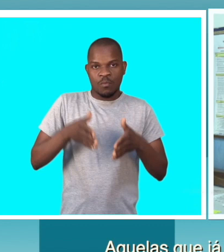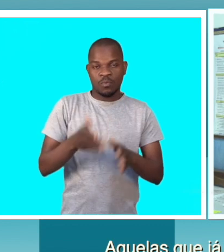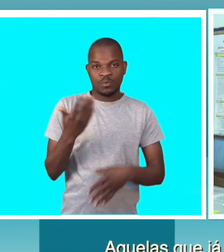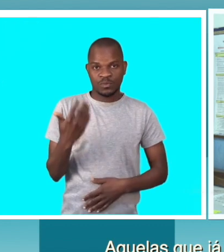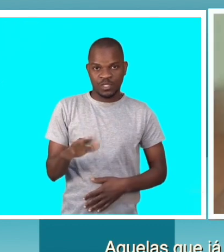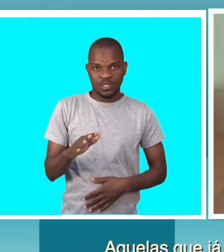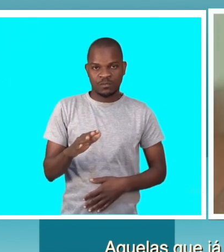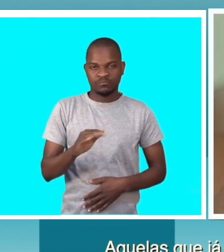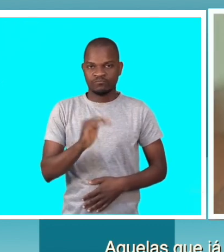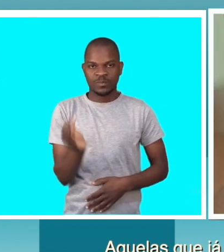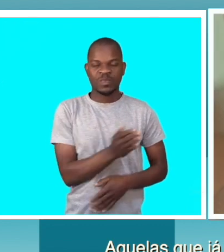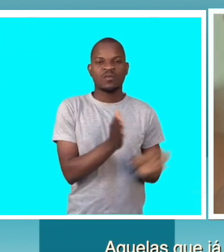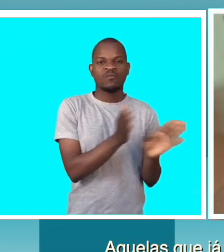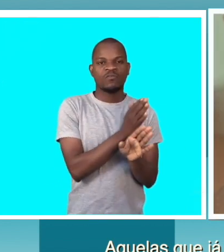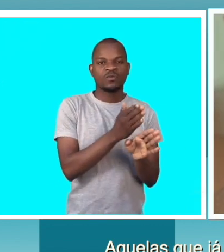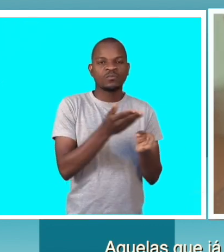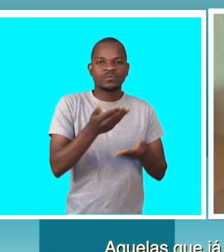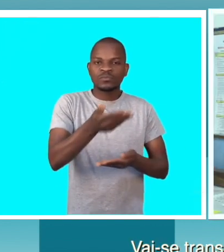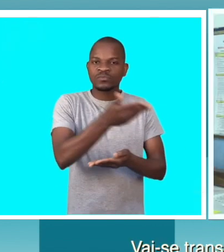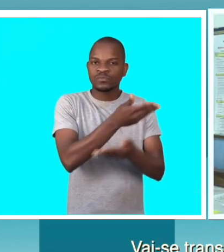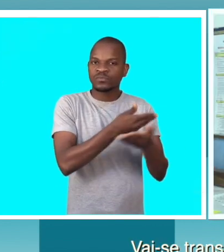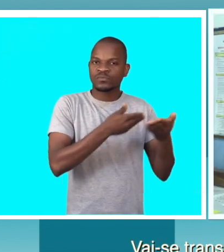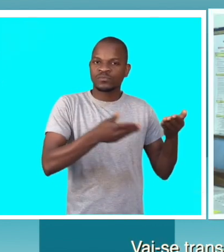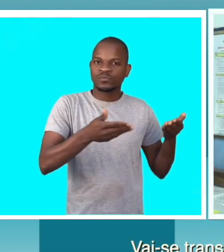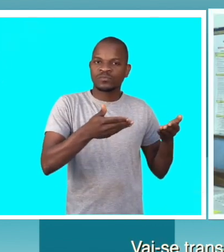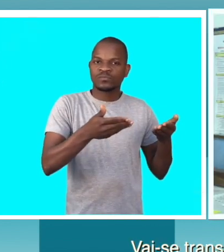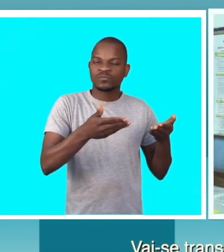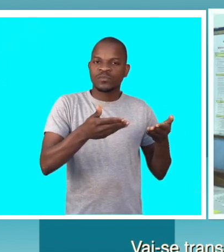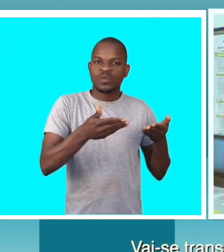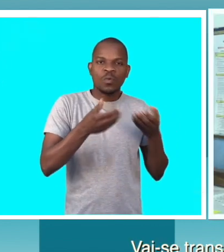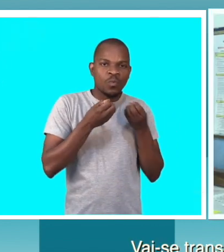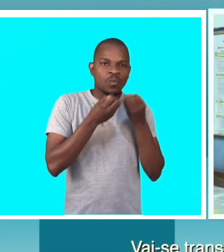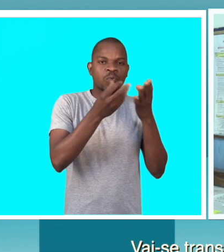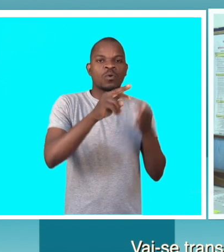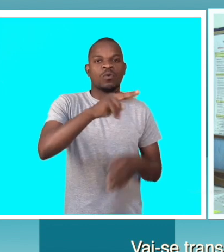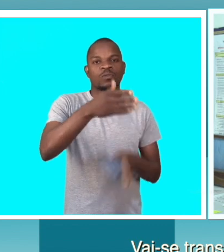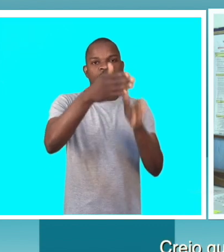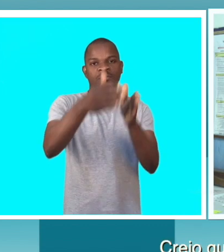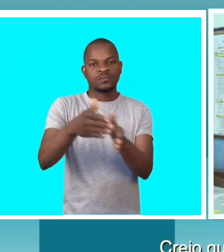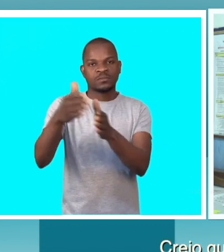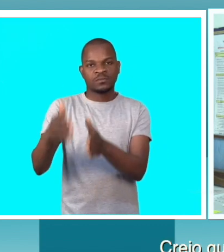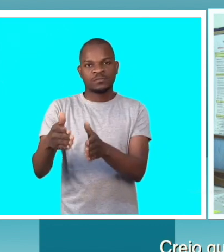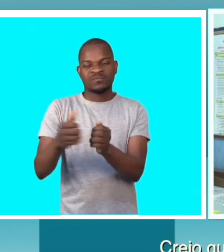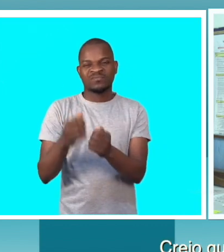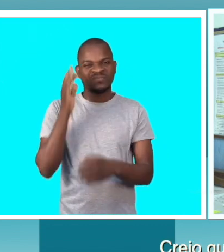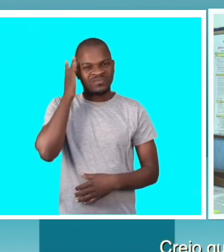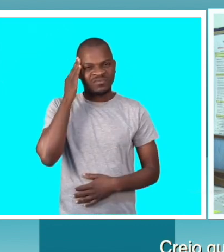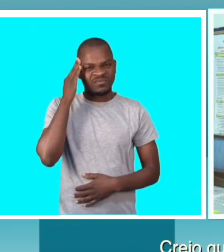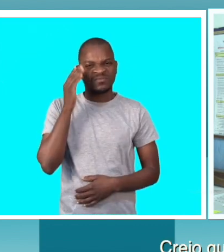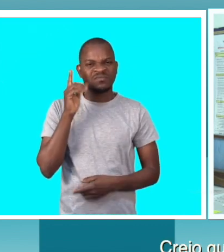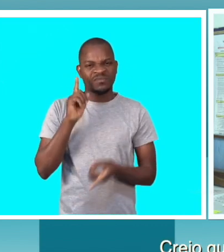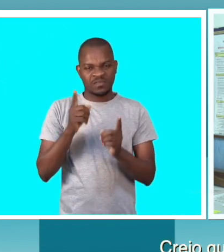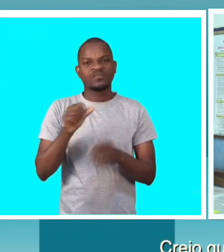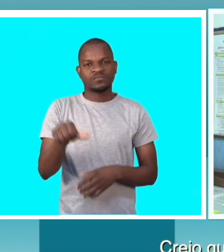acredito que quando saem a experiência é outra. Vai se transmitindo de pessoa para pessoa. E creio